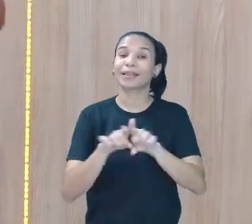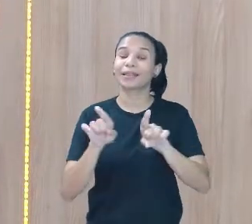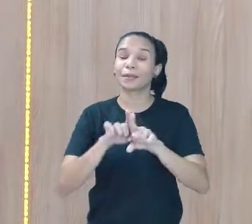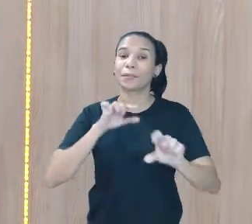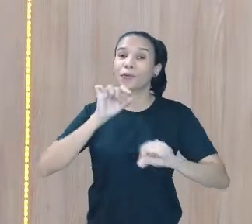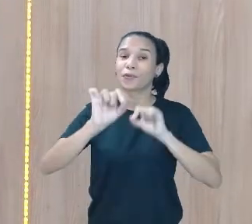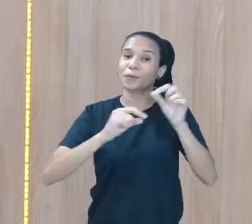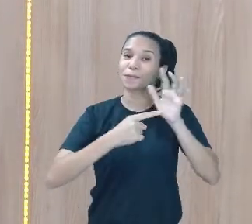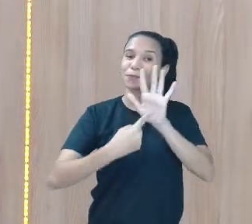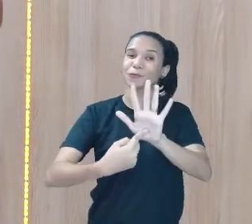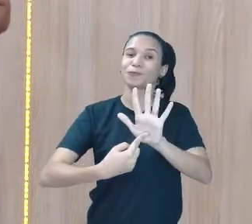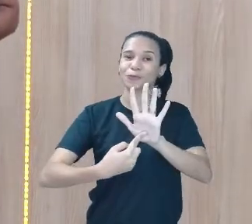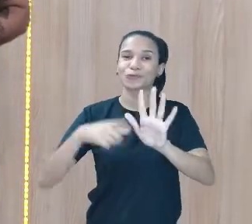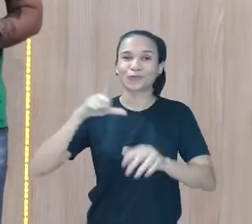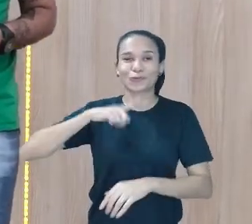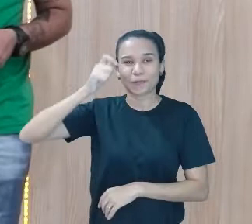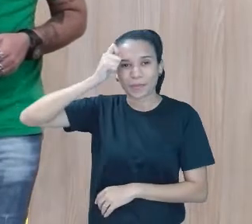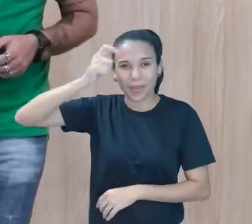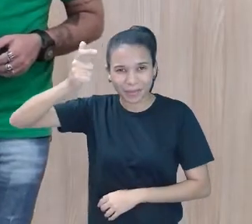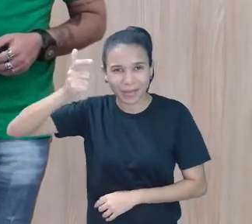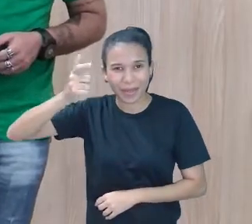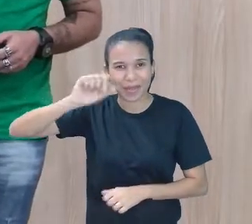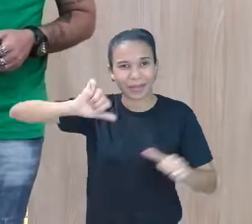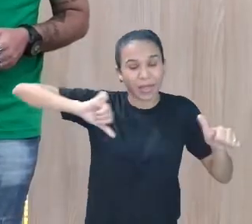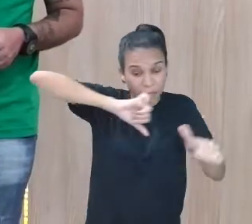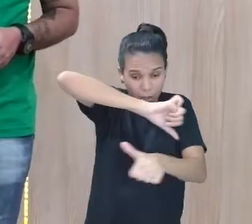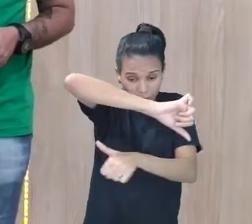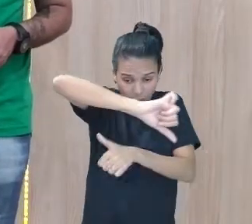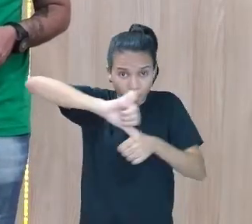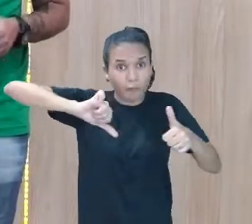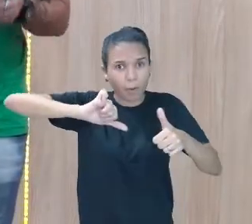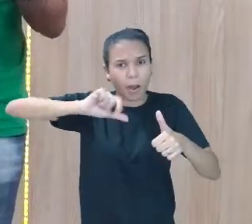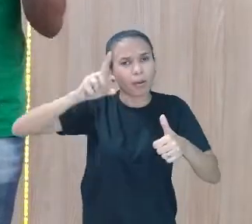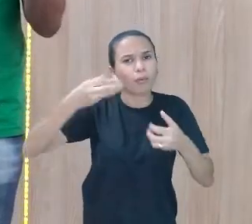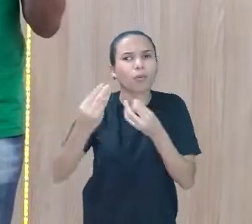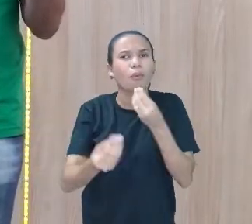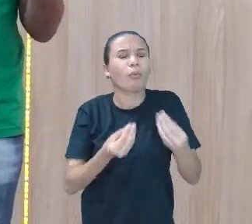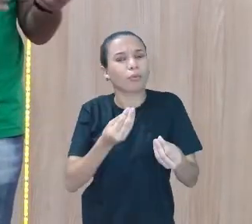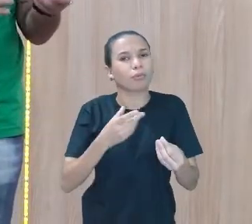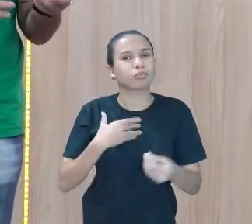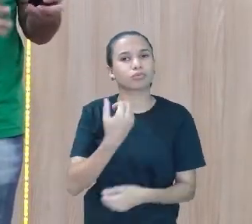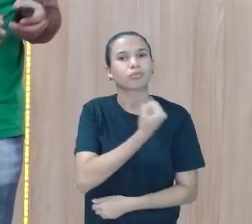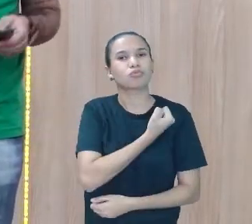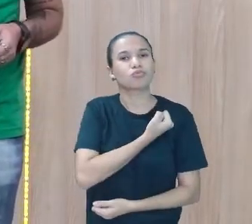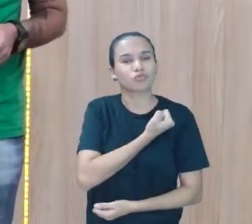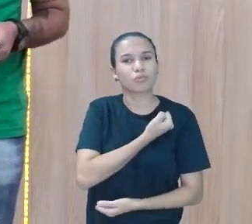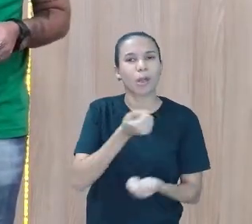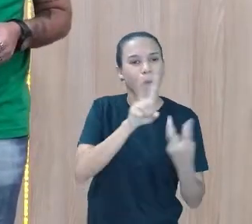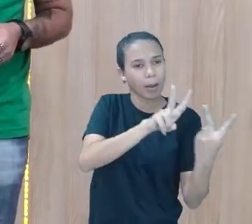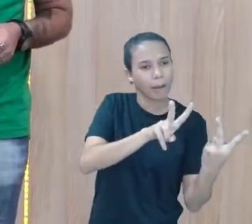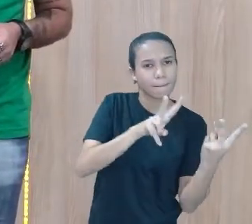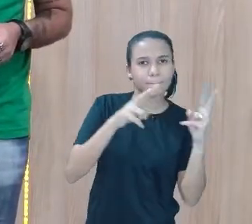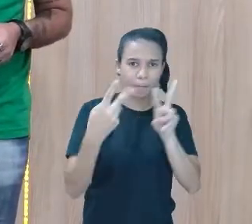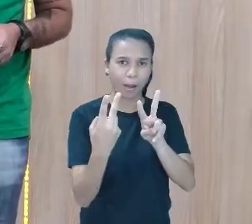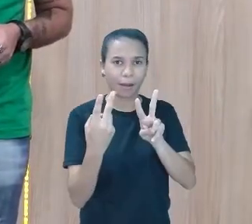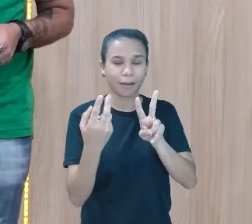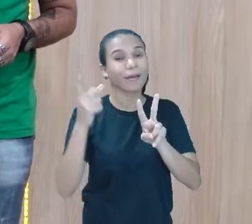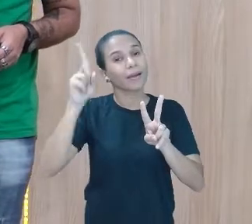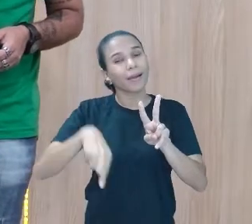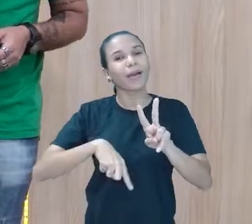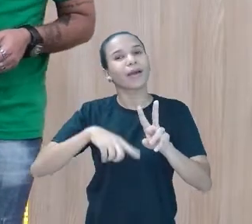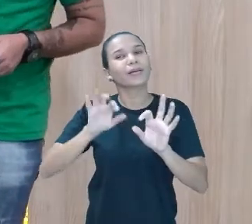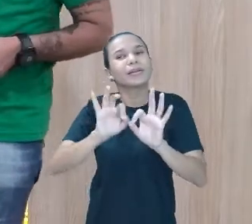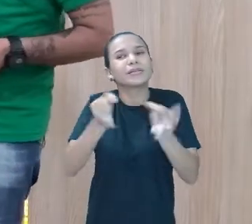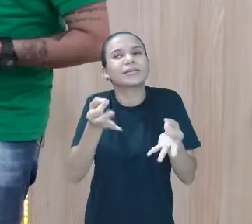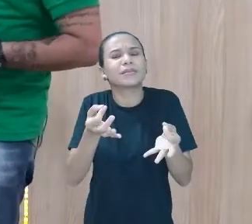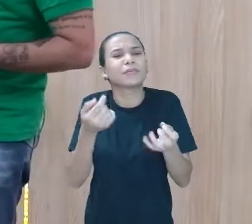gente também trouxe um pouco aí da ideia de que transformar isso daí, ou seja, um número na forma de fração para um número na forma decimal,